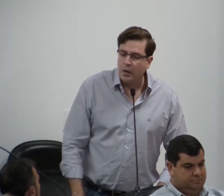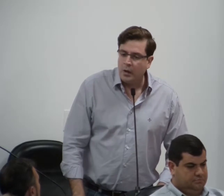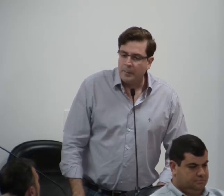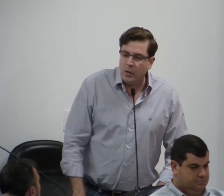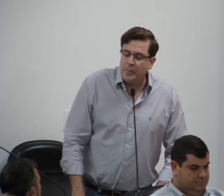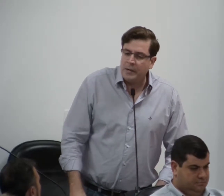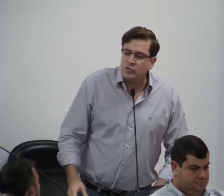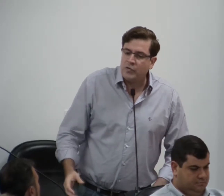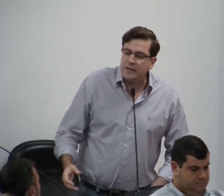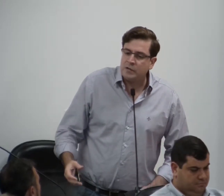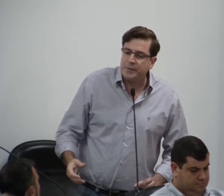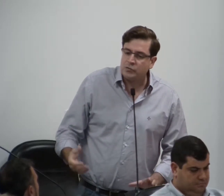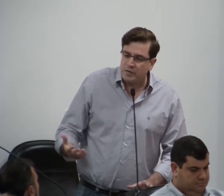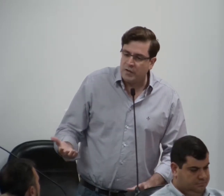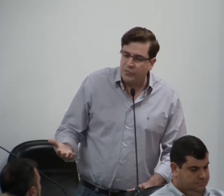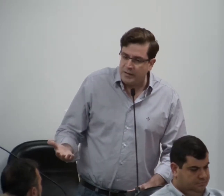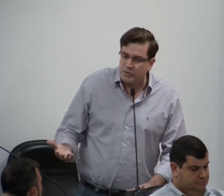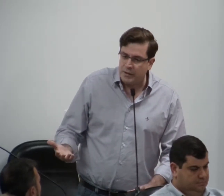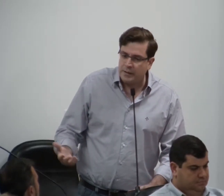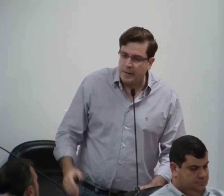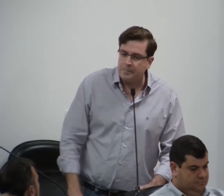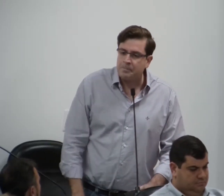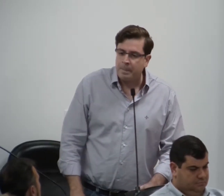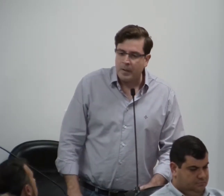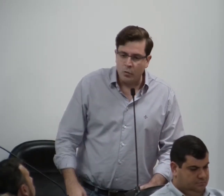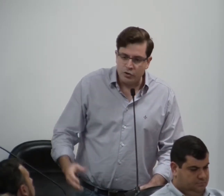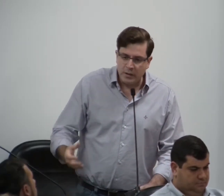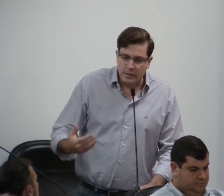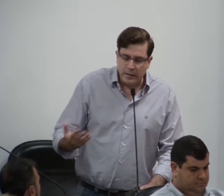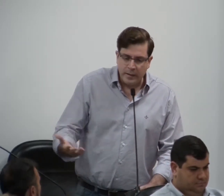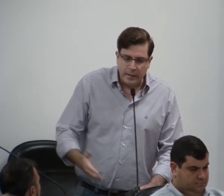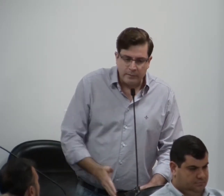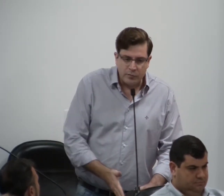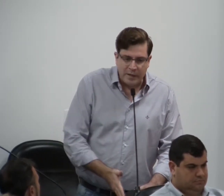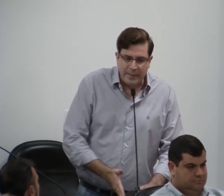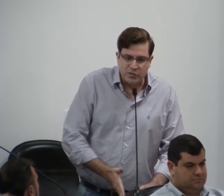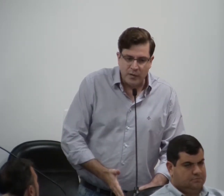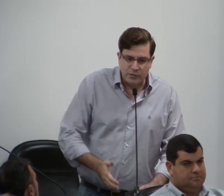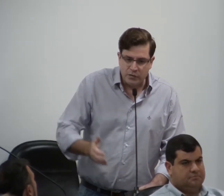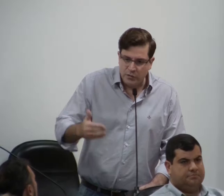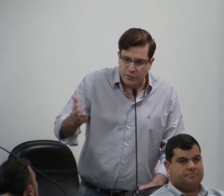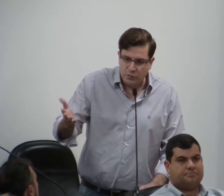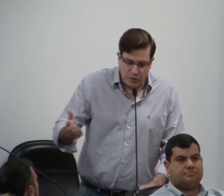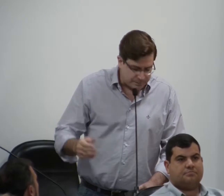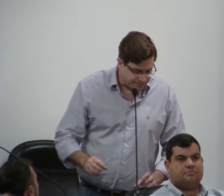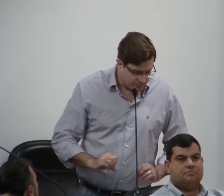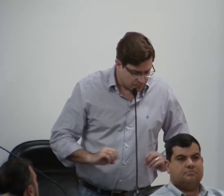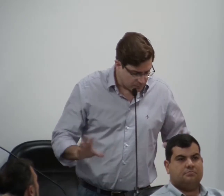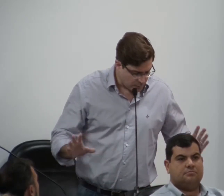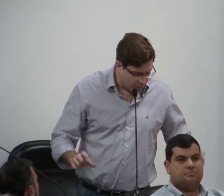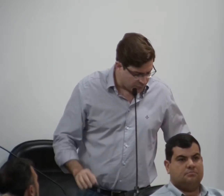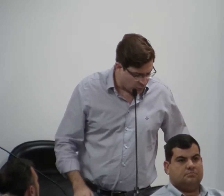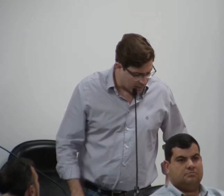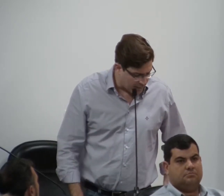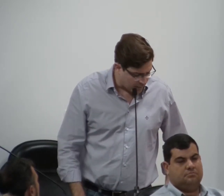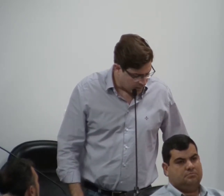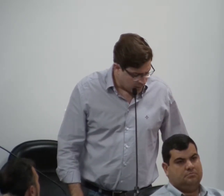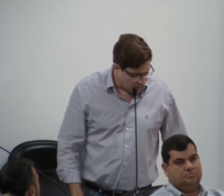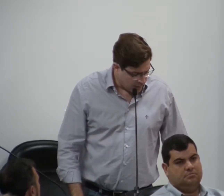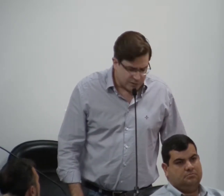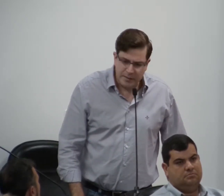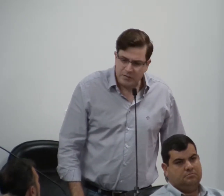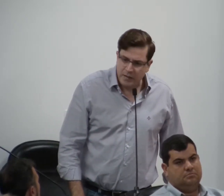anúncio, pelo menos faça as pessoas refletirem, né? Hoje está mais fácil de difundir e